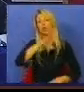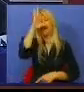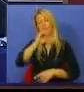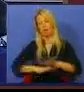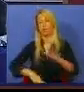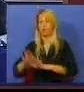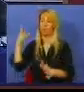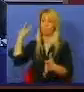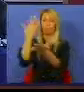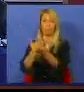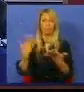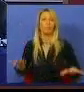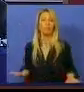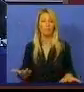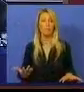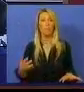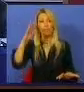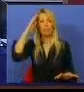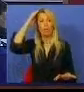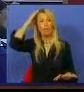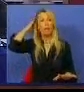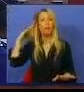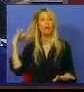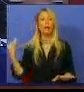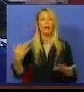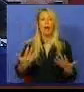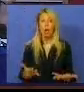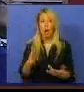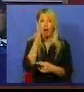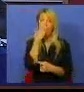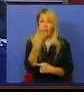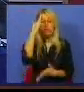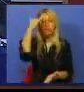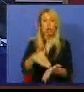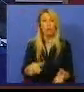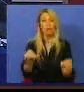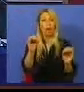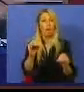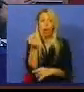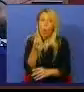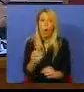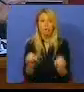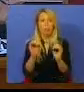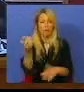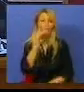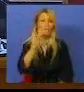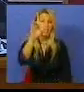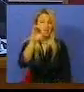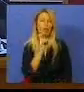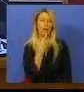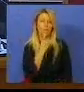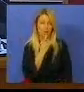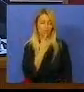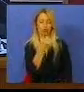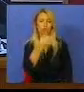mandato e que agora, pelos vistos, dão em nada ou quase nada. No dia 6 de abril de 2008, pouco